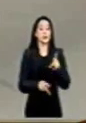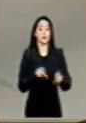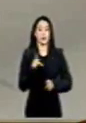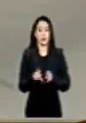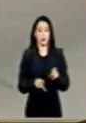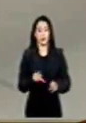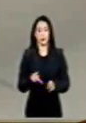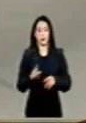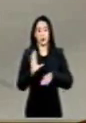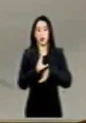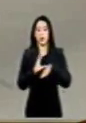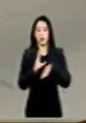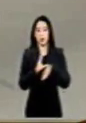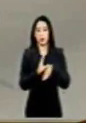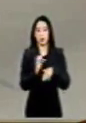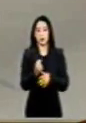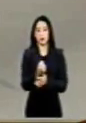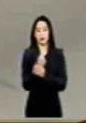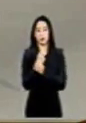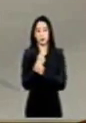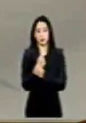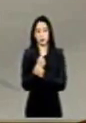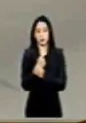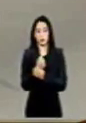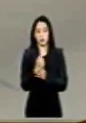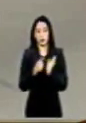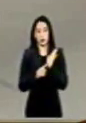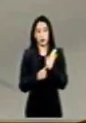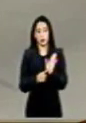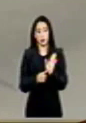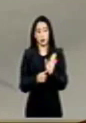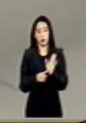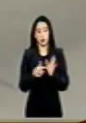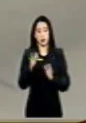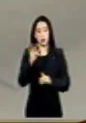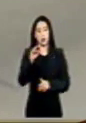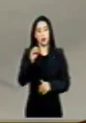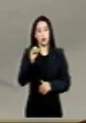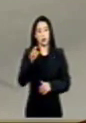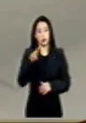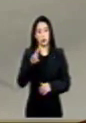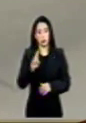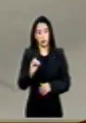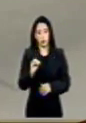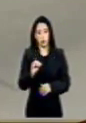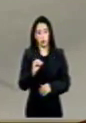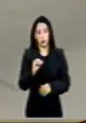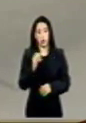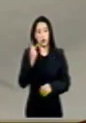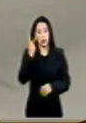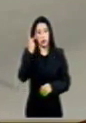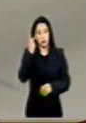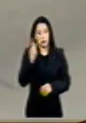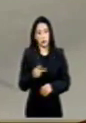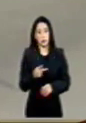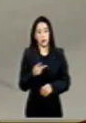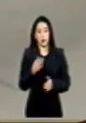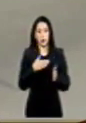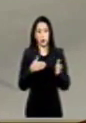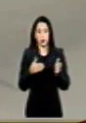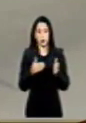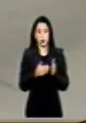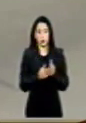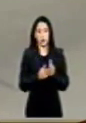A Constituição assegura a prerrogativa de foro para que os parlamentares sejam processados e